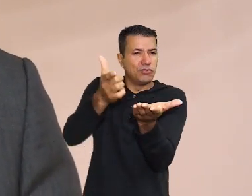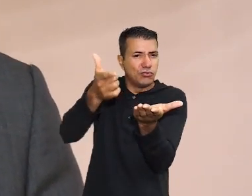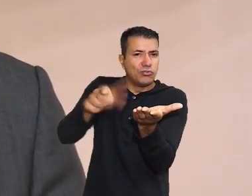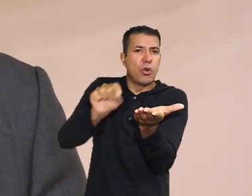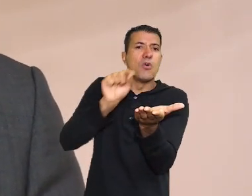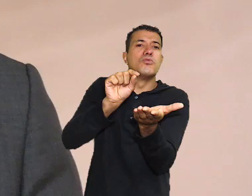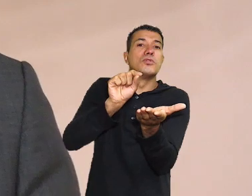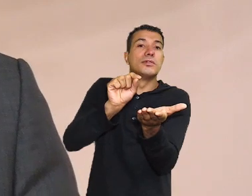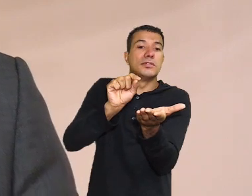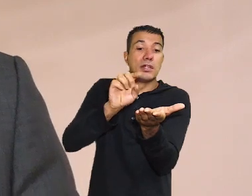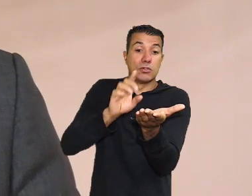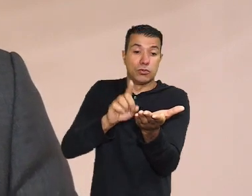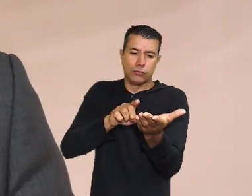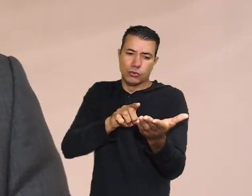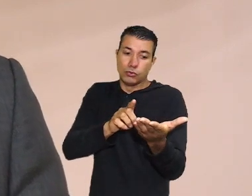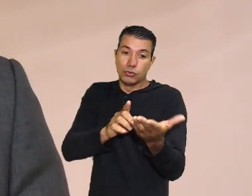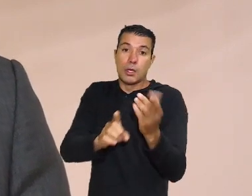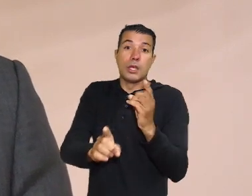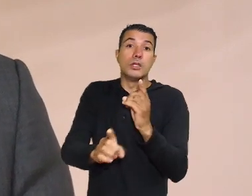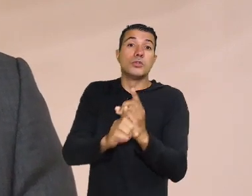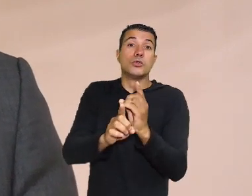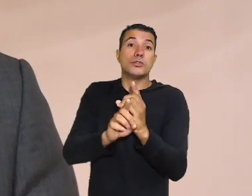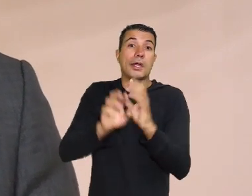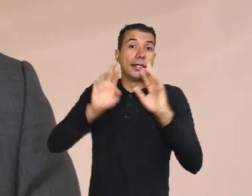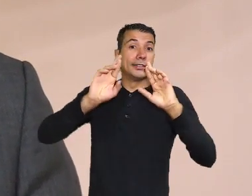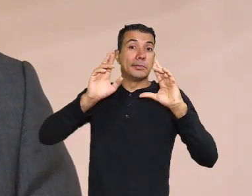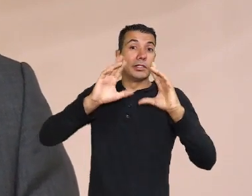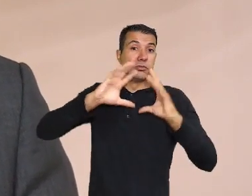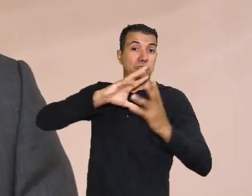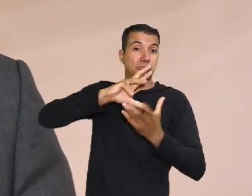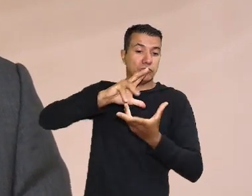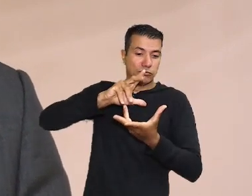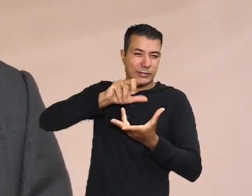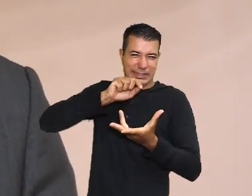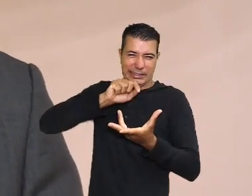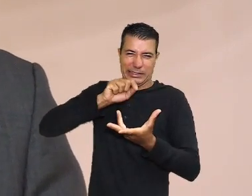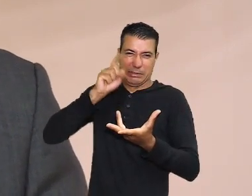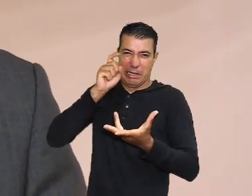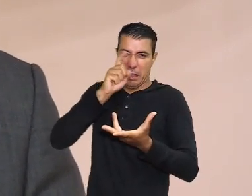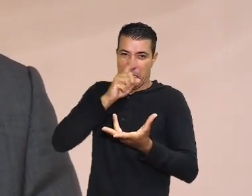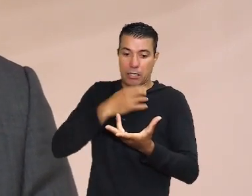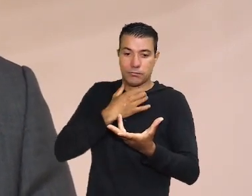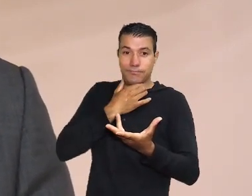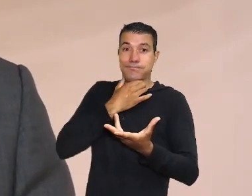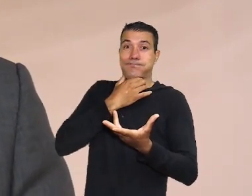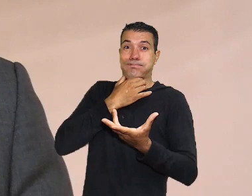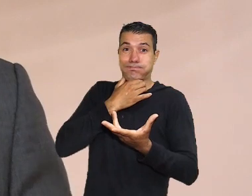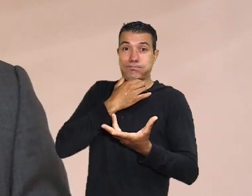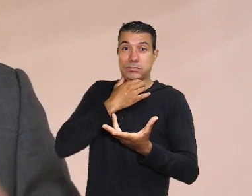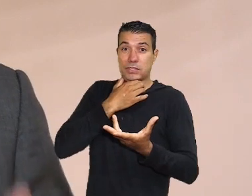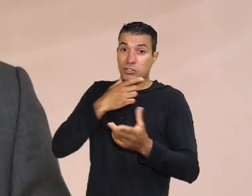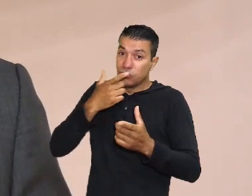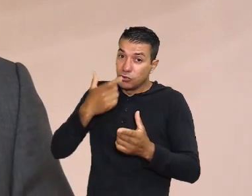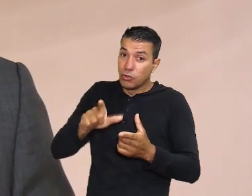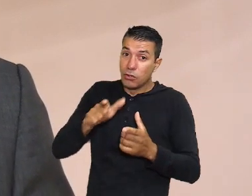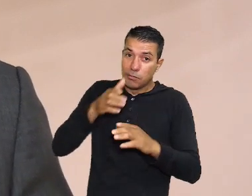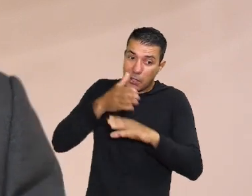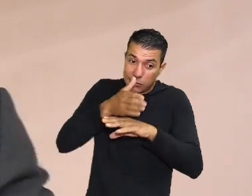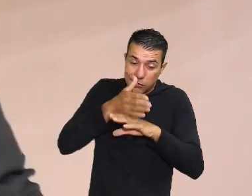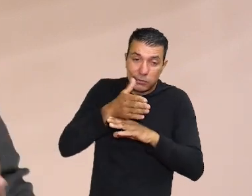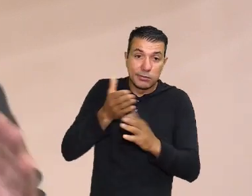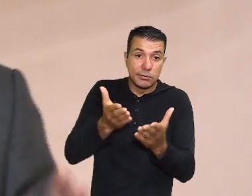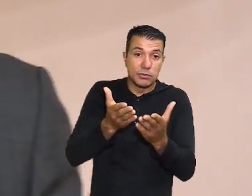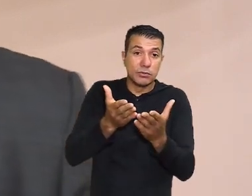vez, nós vamos encontrar esperança para o mundo em crise. Então, seja bem-vindo. Mais uma vez, participe